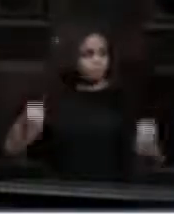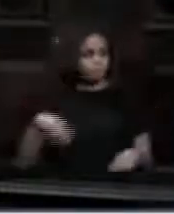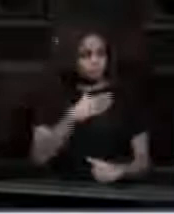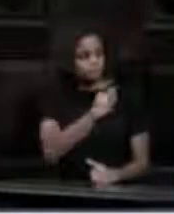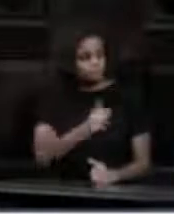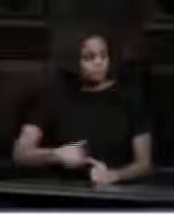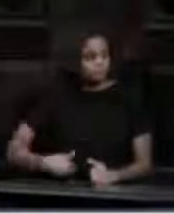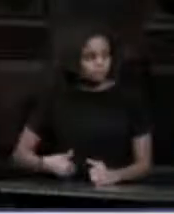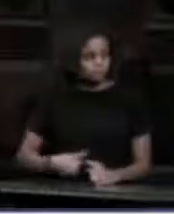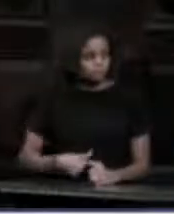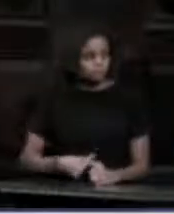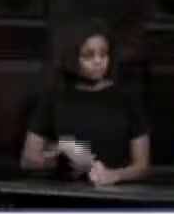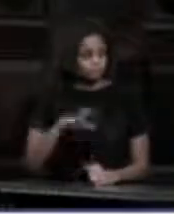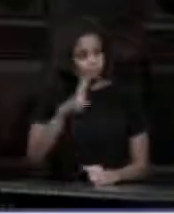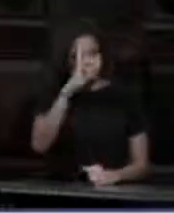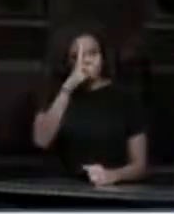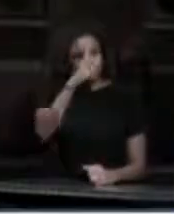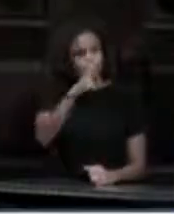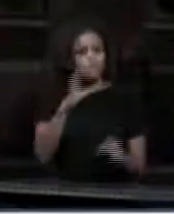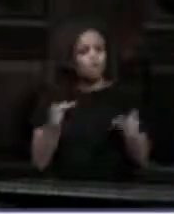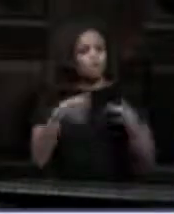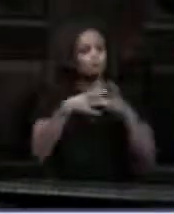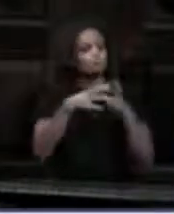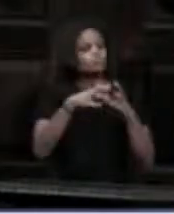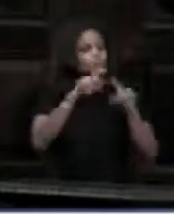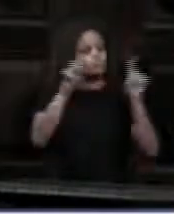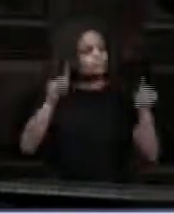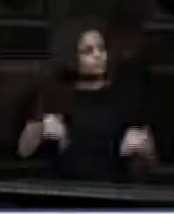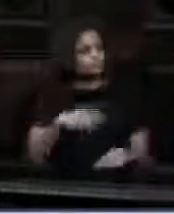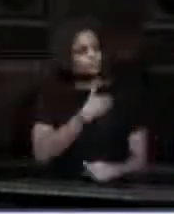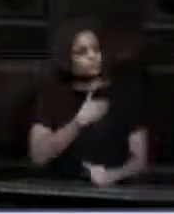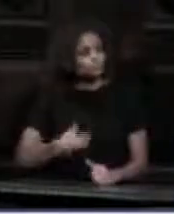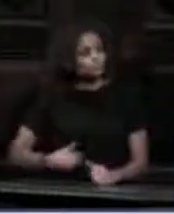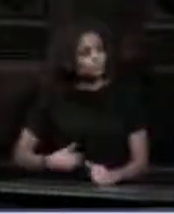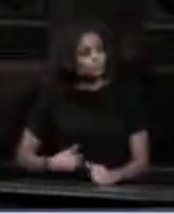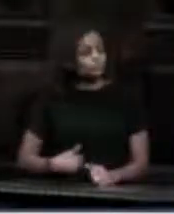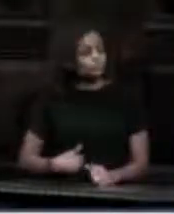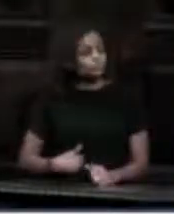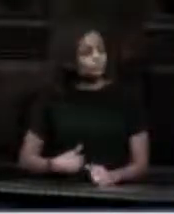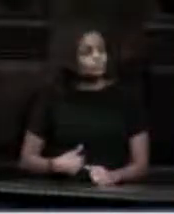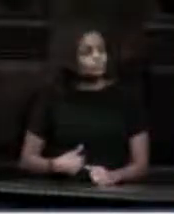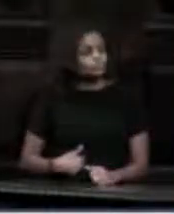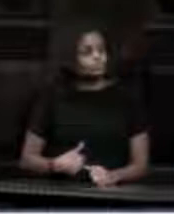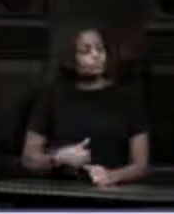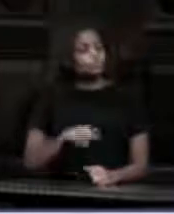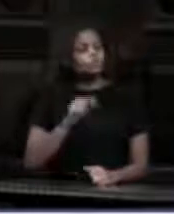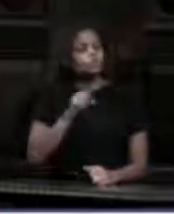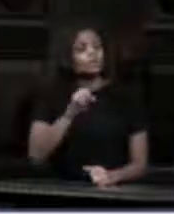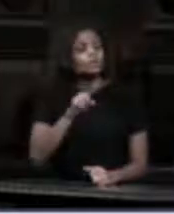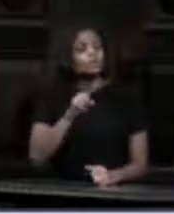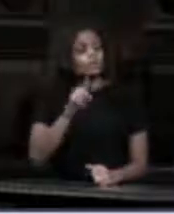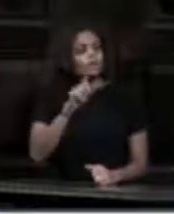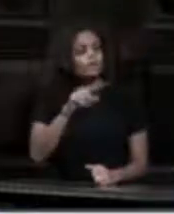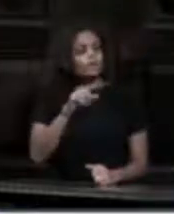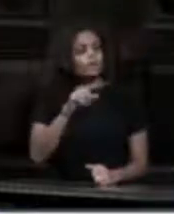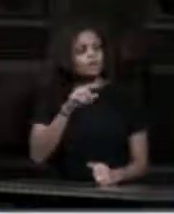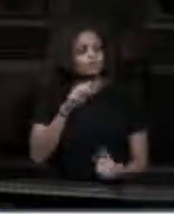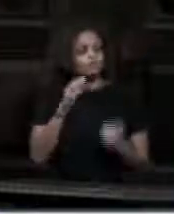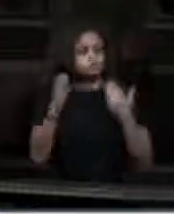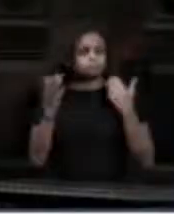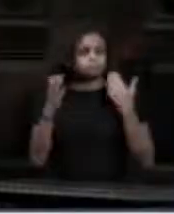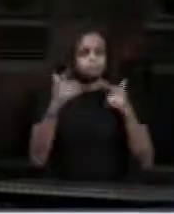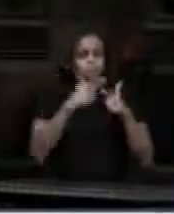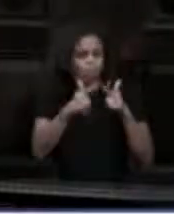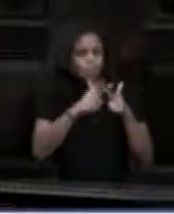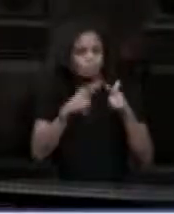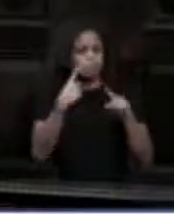públicos, mais especificamente, a possibilidade de transtornos relacionados ao uso abusivo de